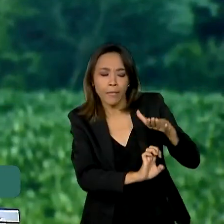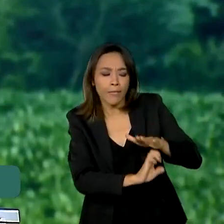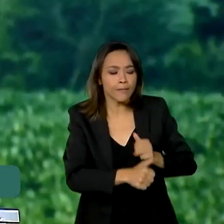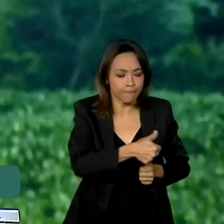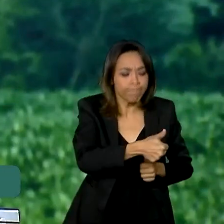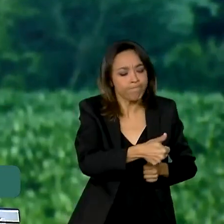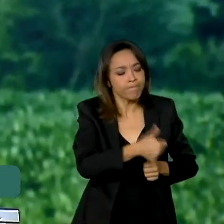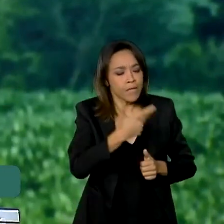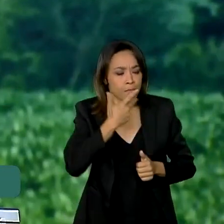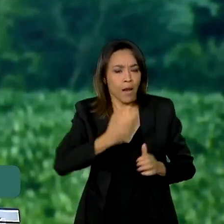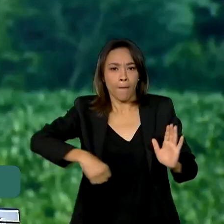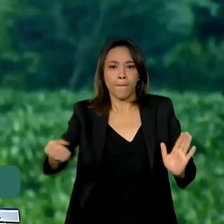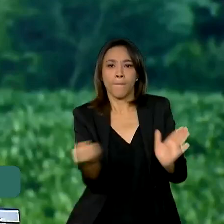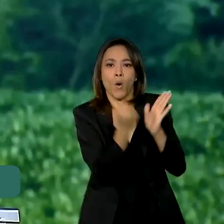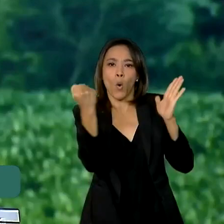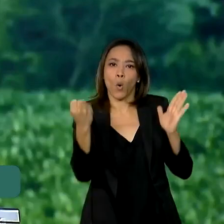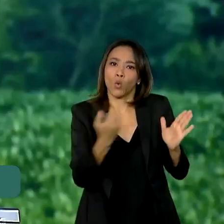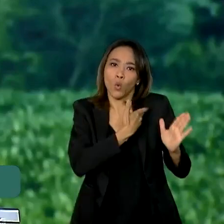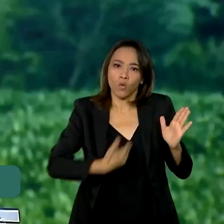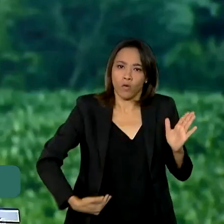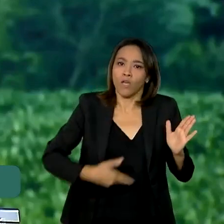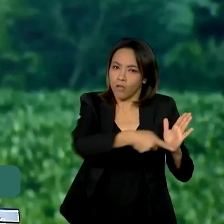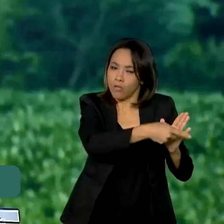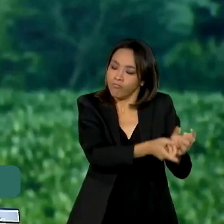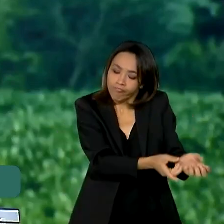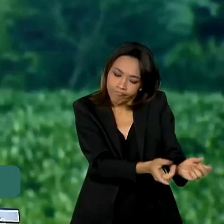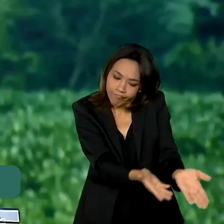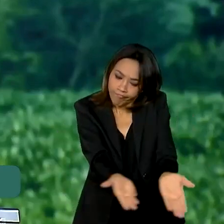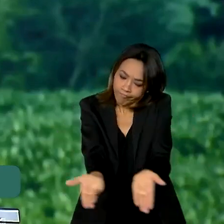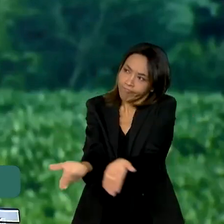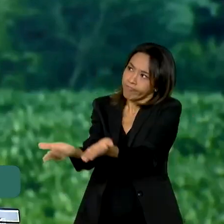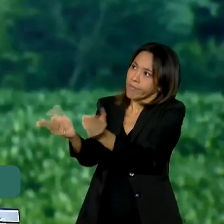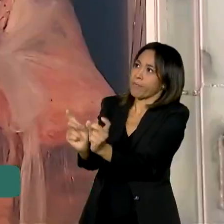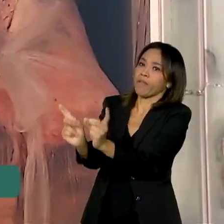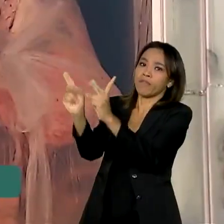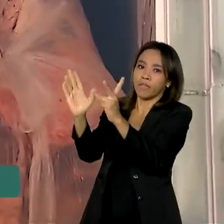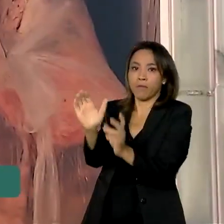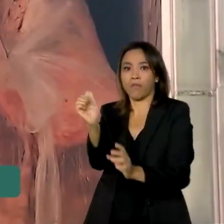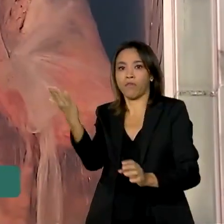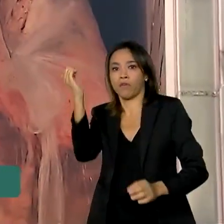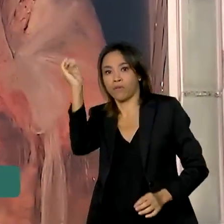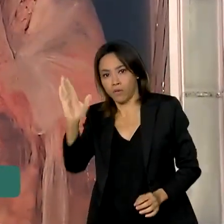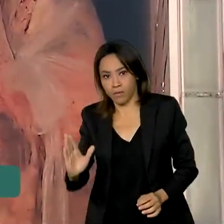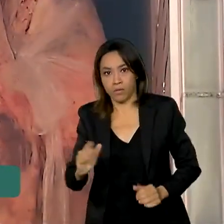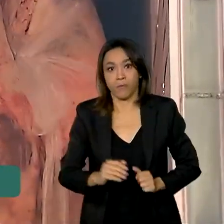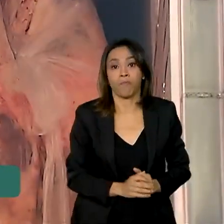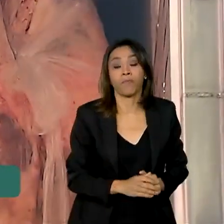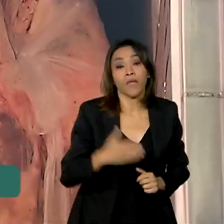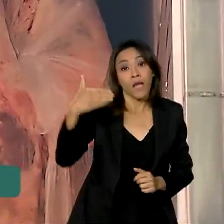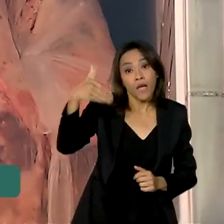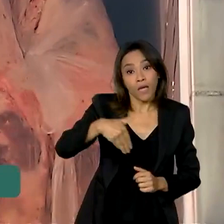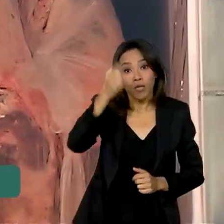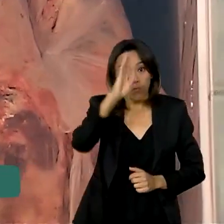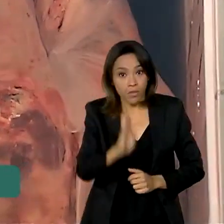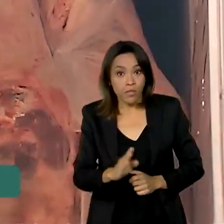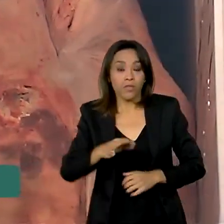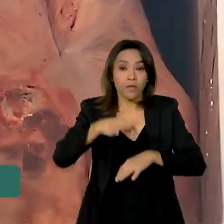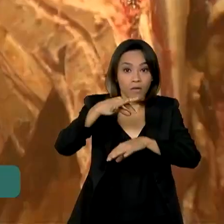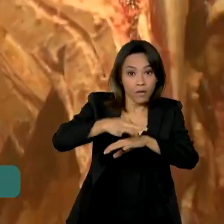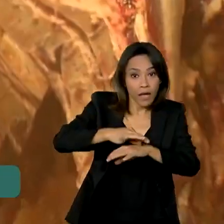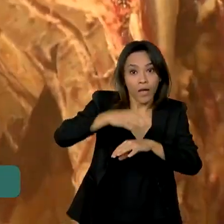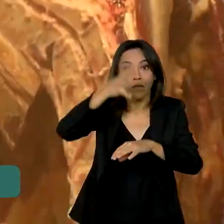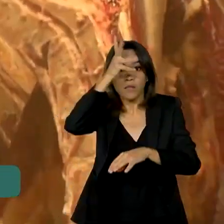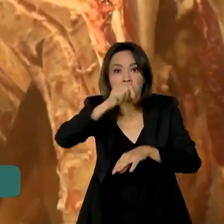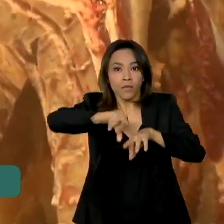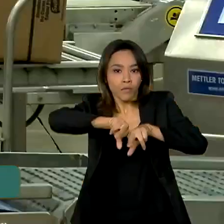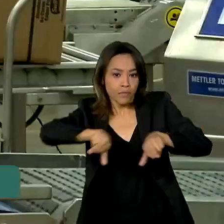você ter a menor quantidade de requisitos aplicados para o processo de exportação. O agronegócio brasileiro conquistou mais de 100 novos mercados